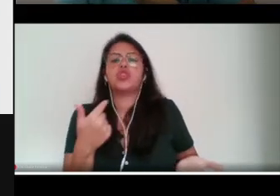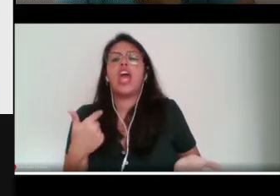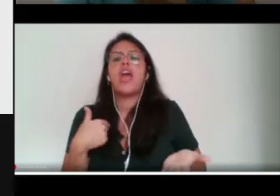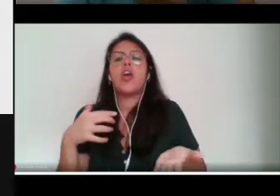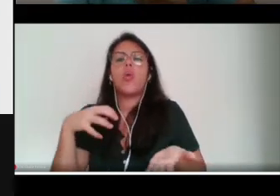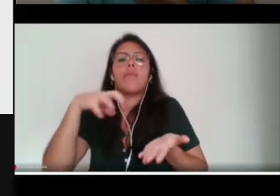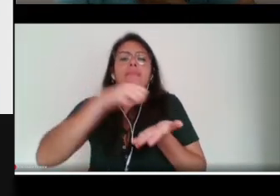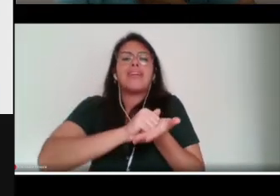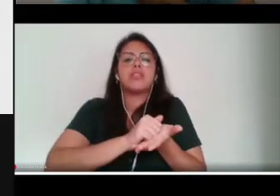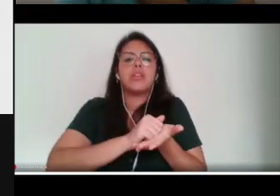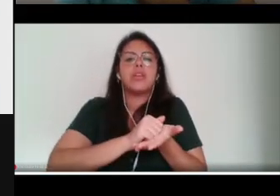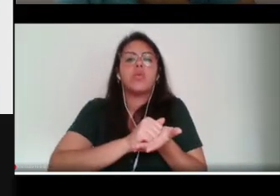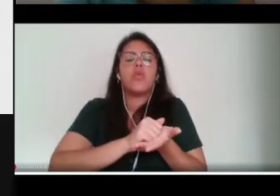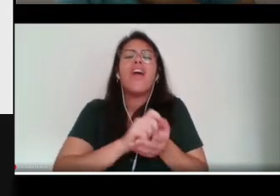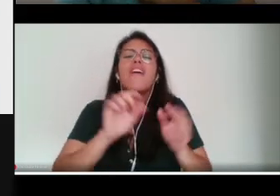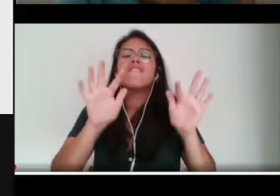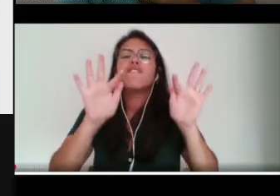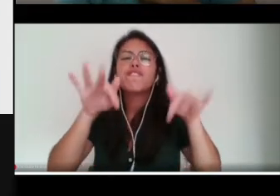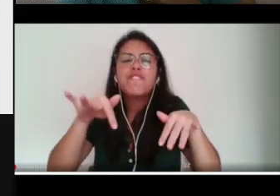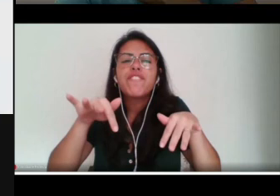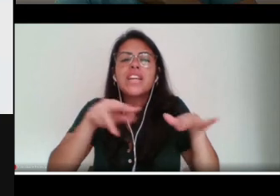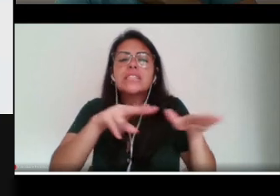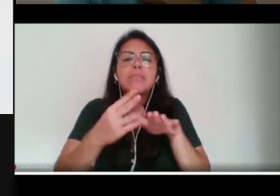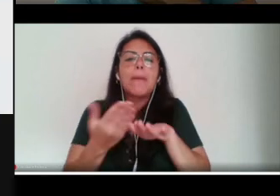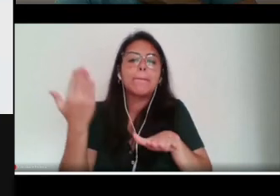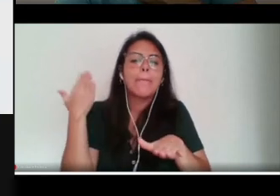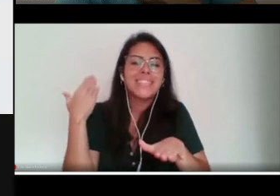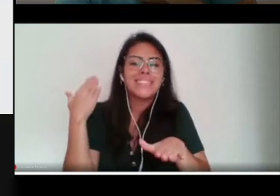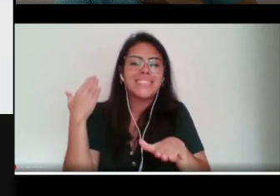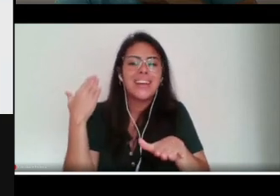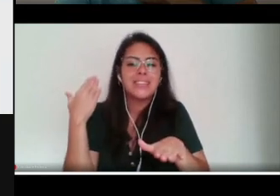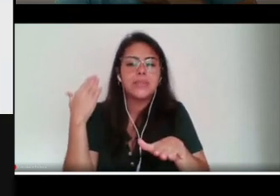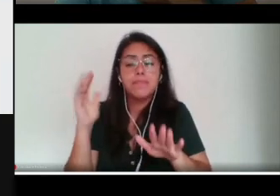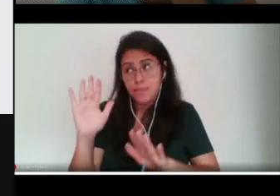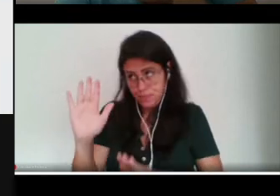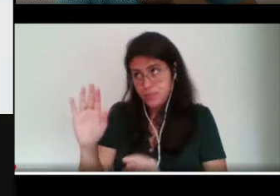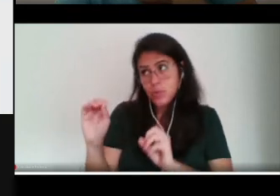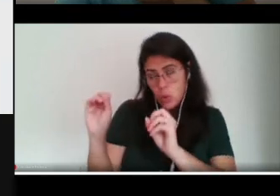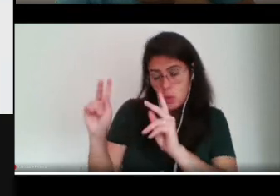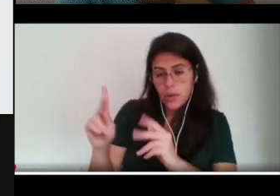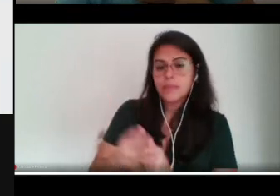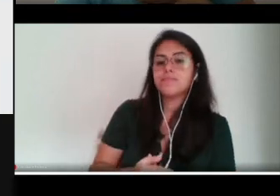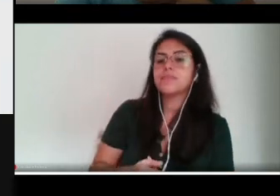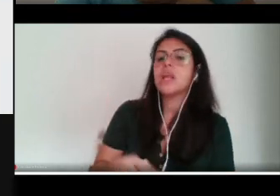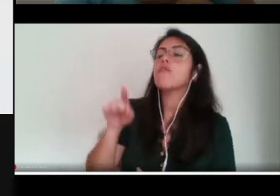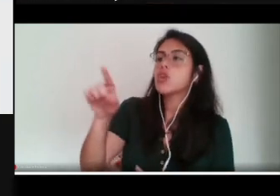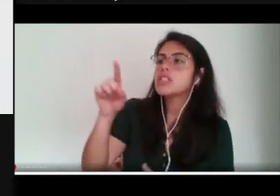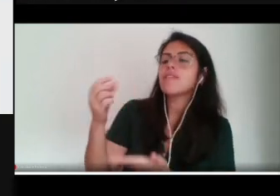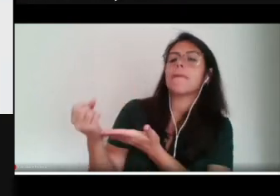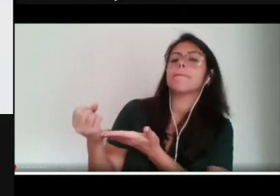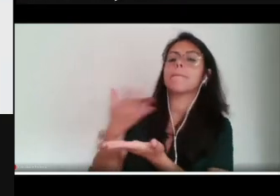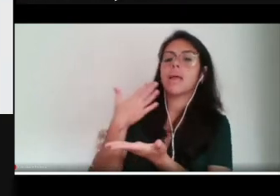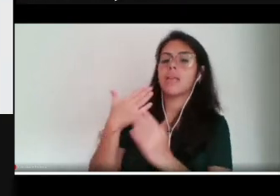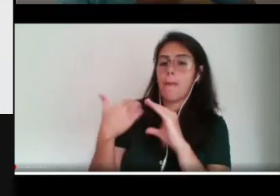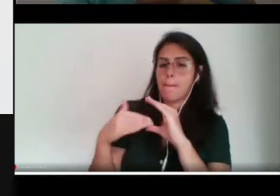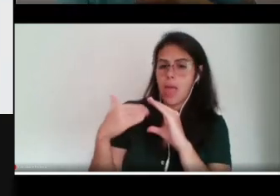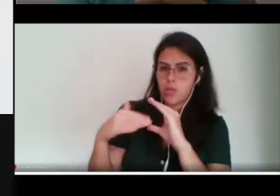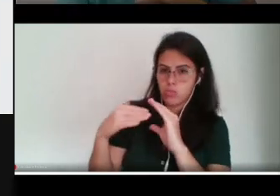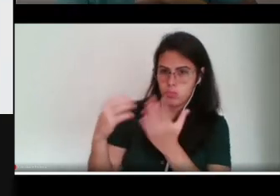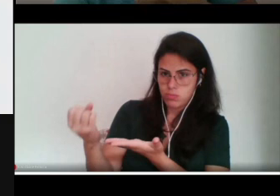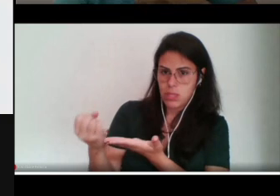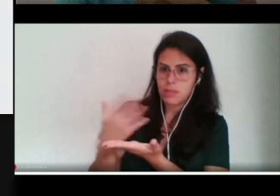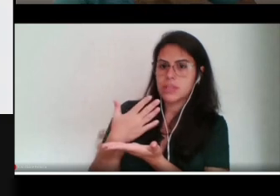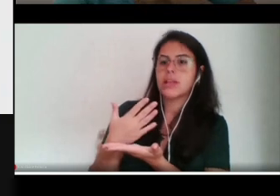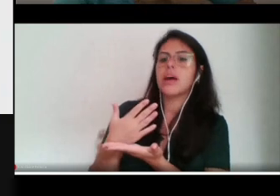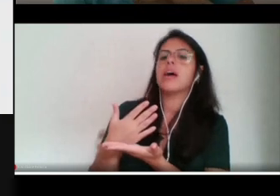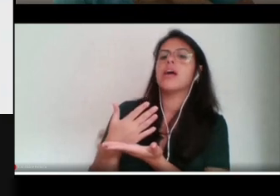me mandar e-mail com a sua matrícula, disciplina e turma, tá? Ok. E aí eu